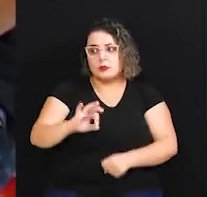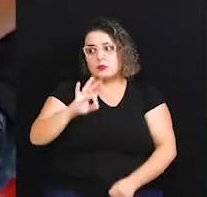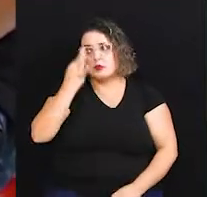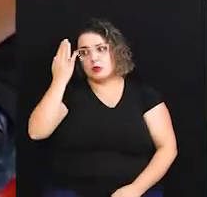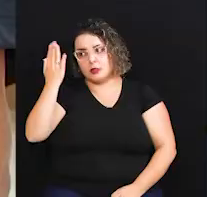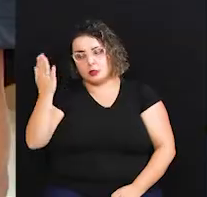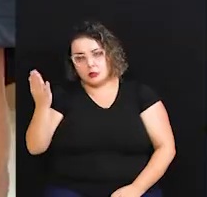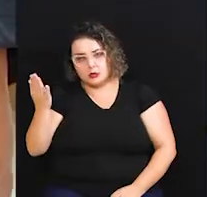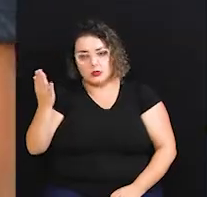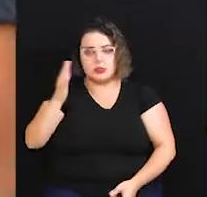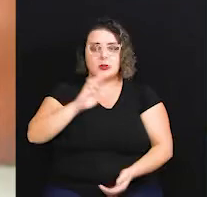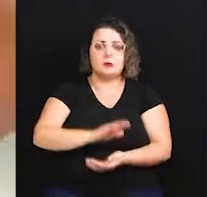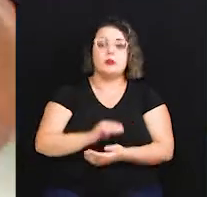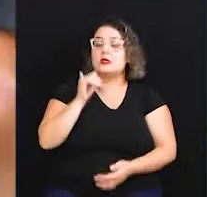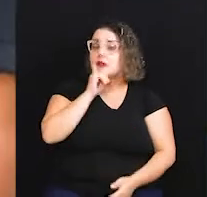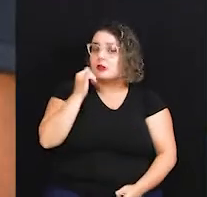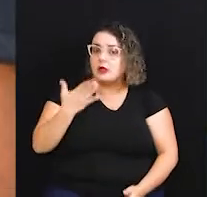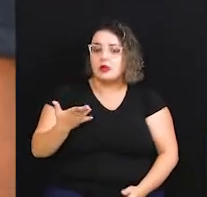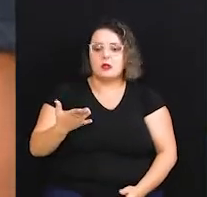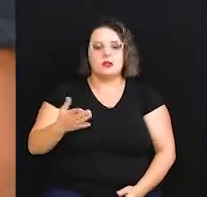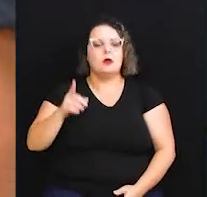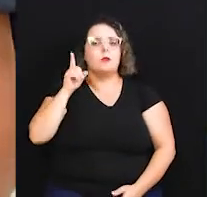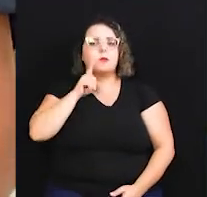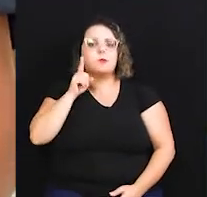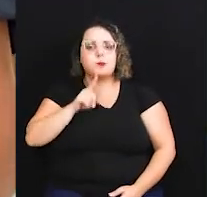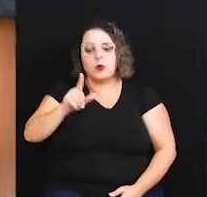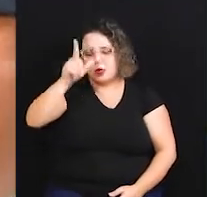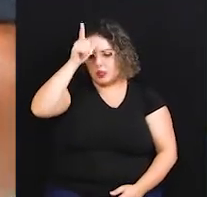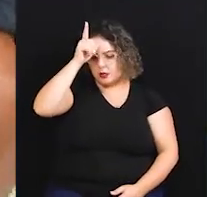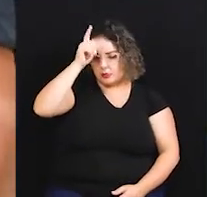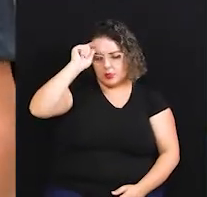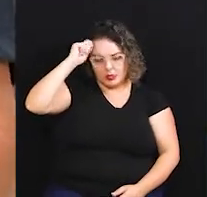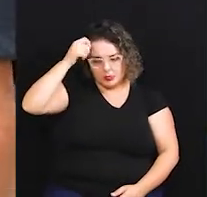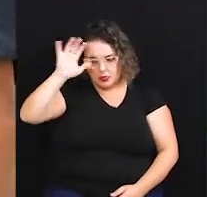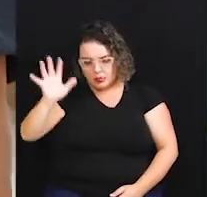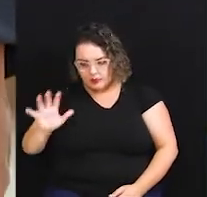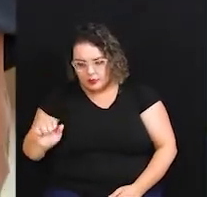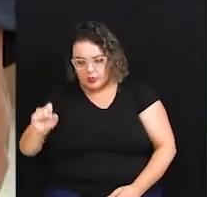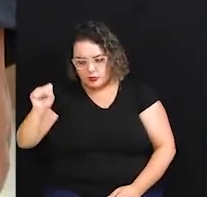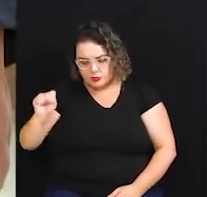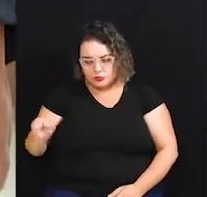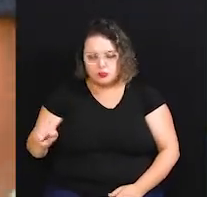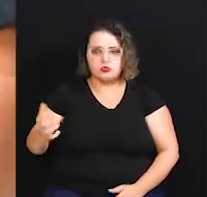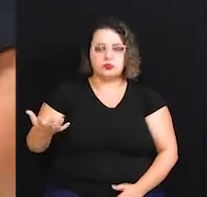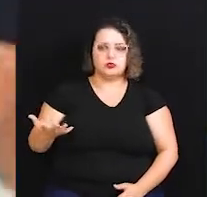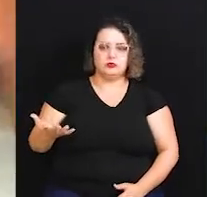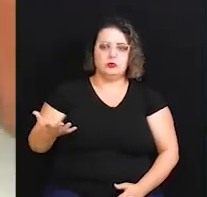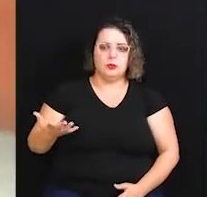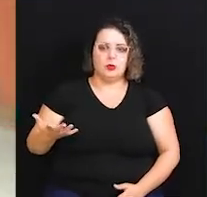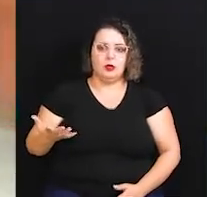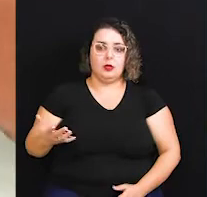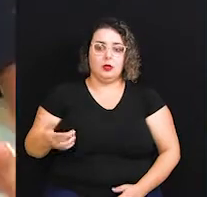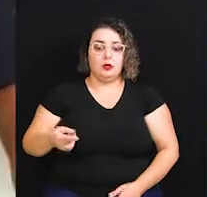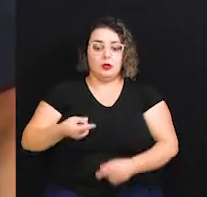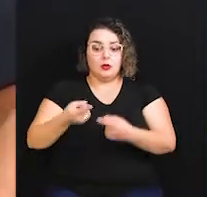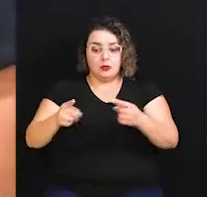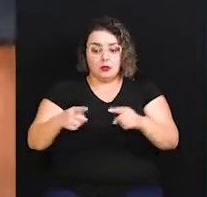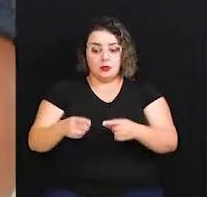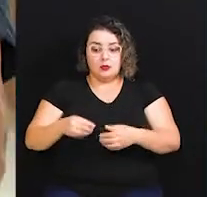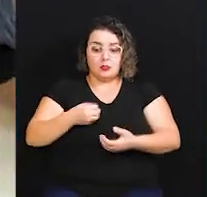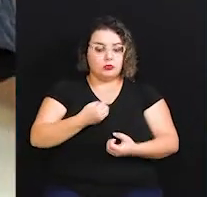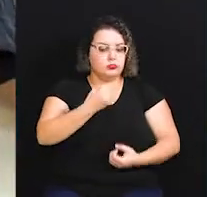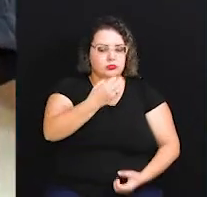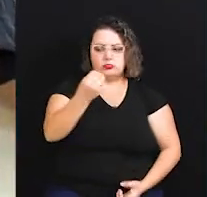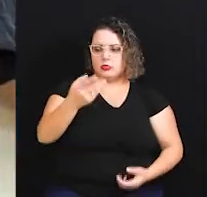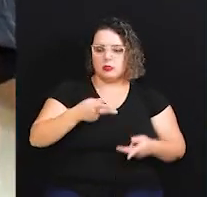para a Itália, né? Fui para os Estados Unidos, Alemanha, África do Sul. Então a música conseguiu transportar a gente aí para